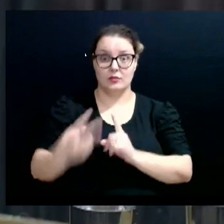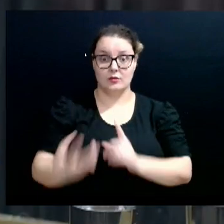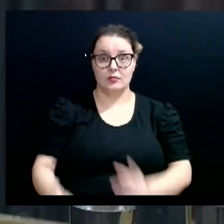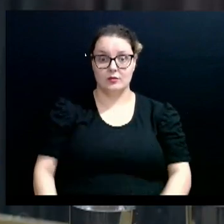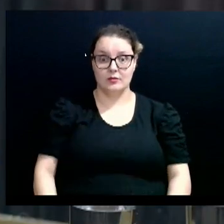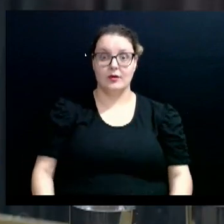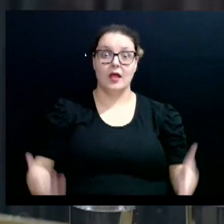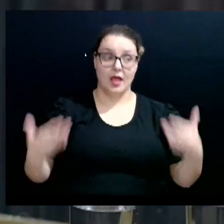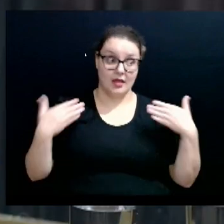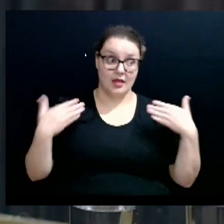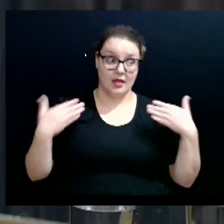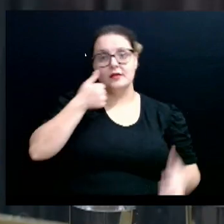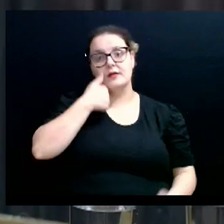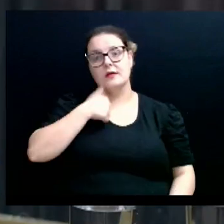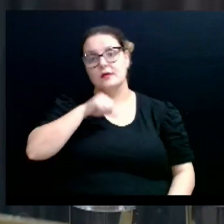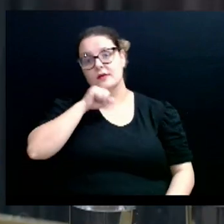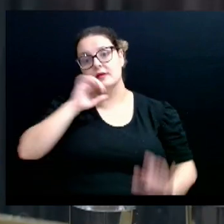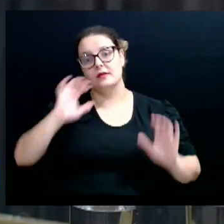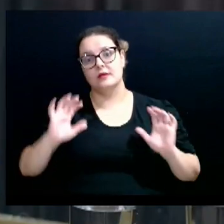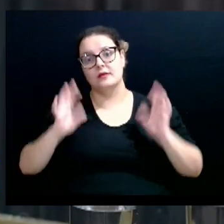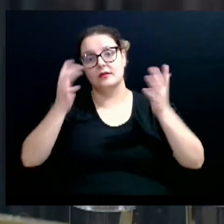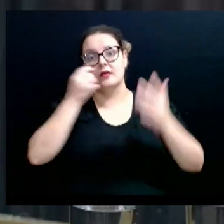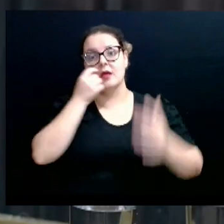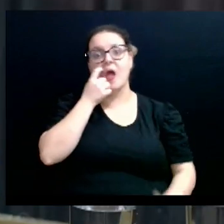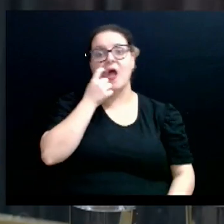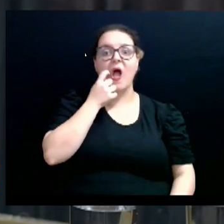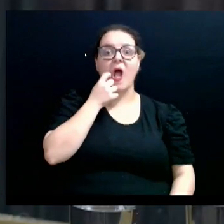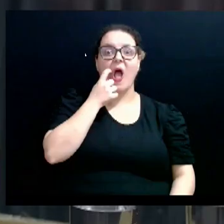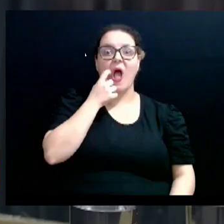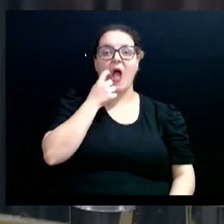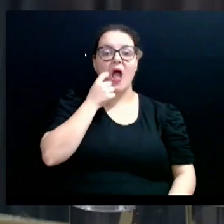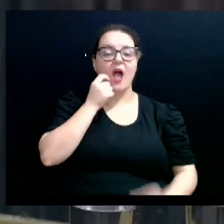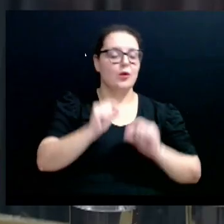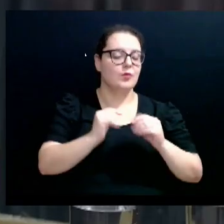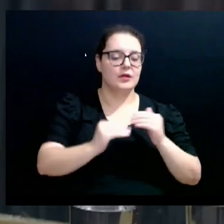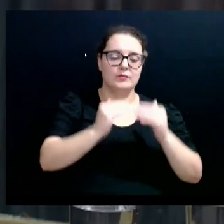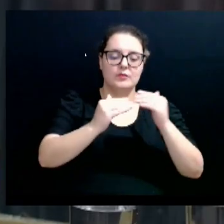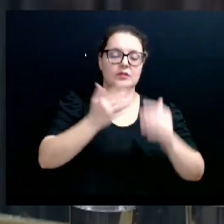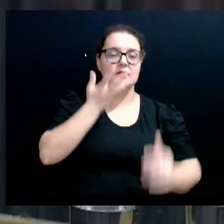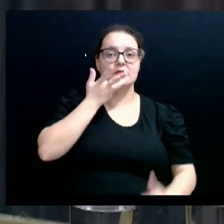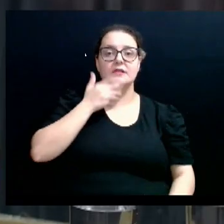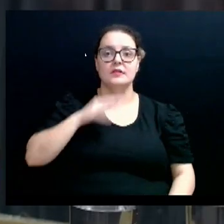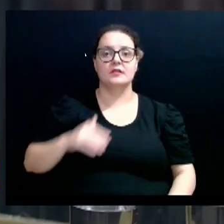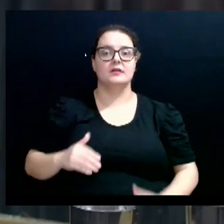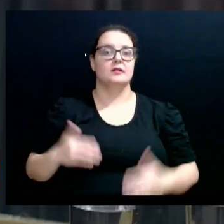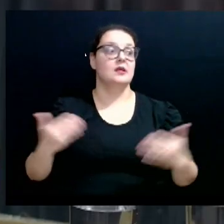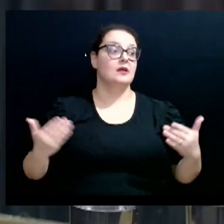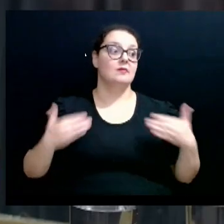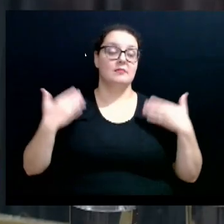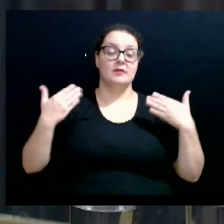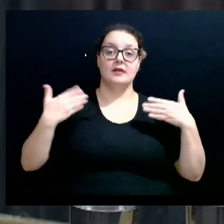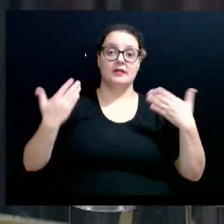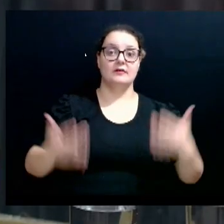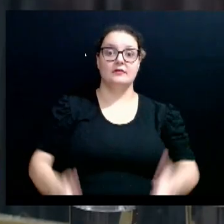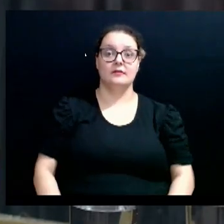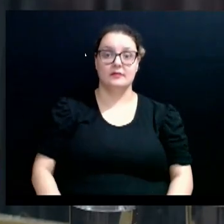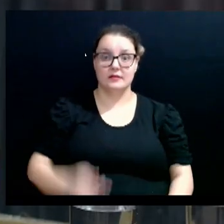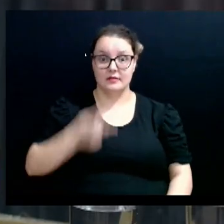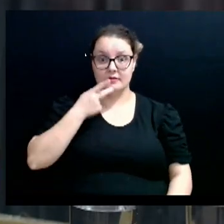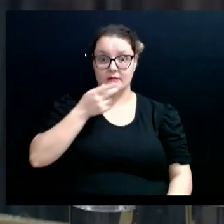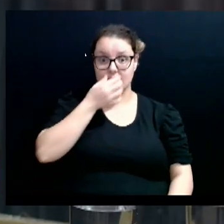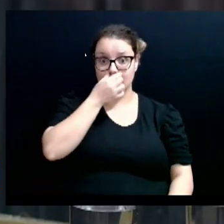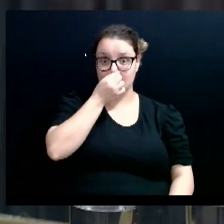mães Sim, que celebram, né? O muito, pequeno né? progresso da Uhum. criança, é uma alegria. Então, eu falo assim que as